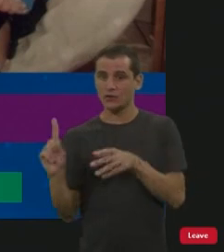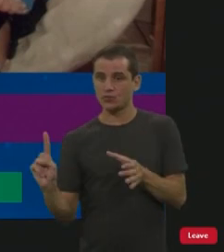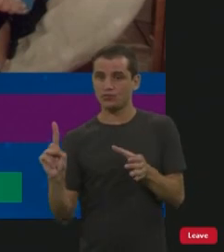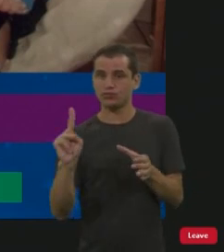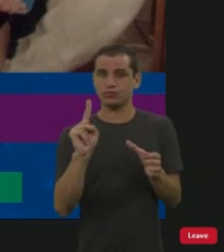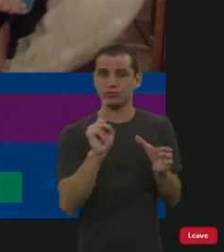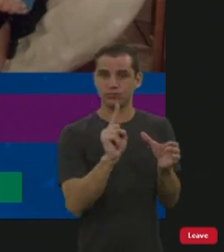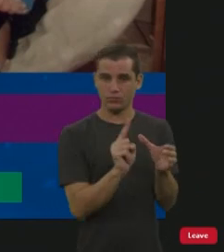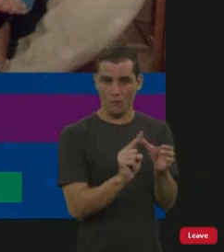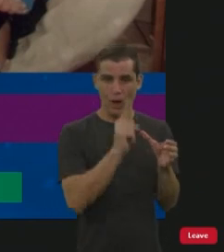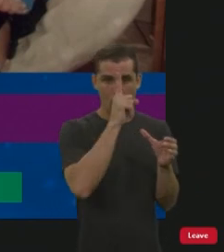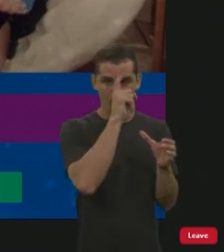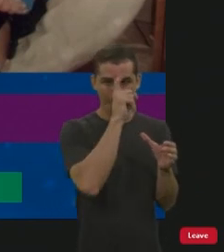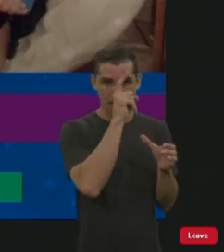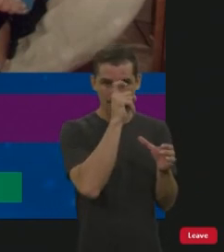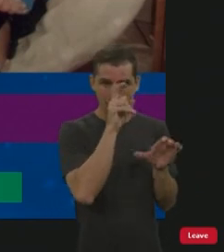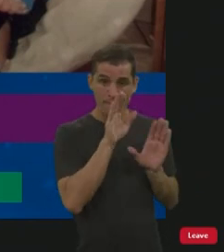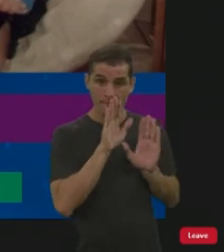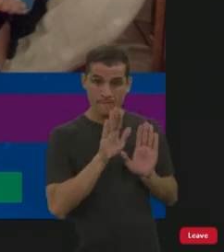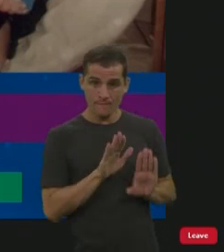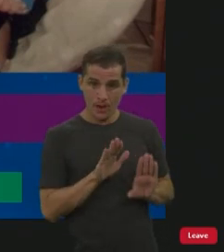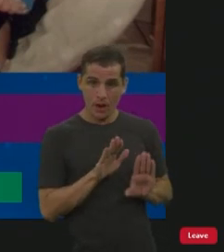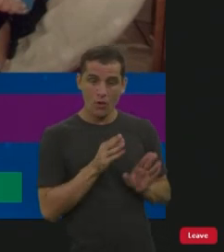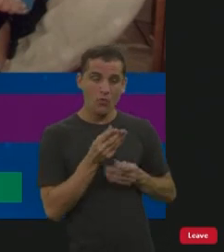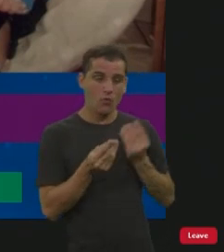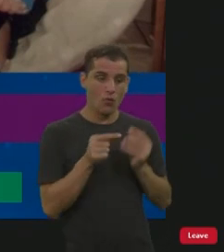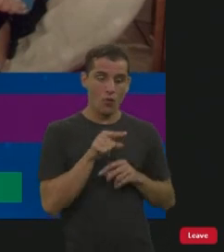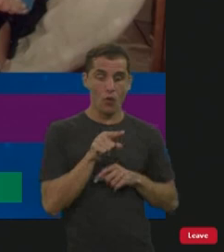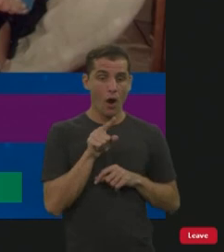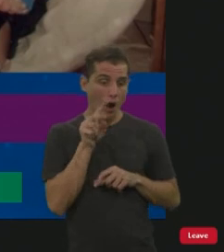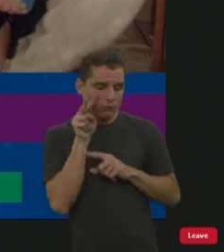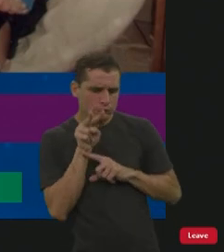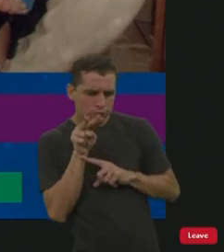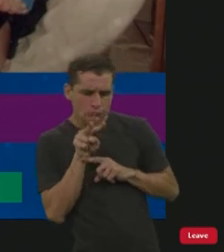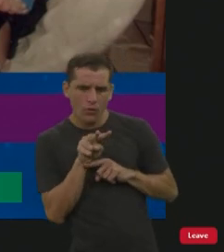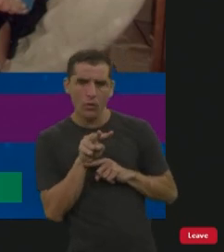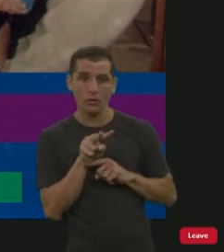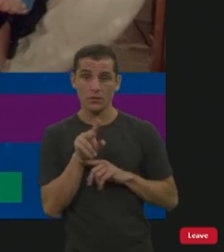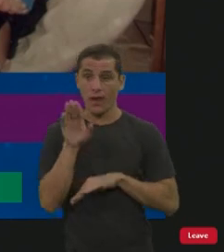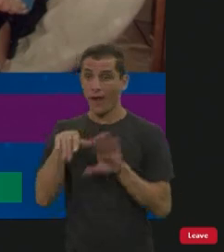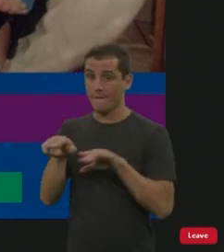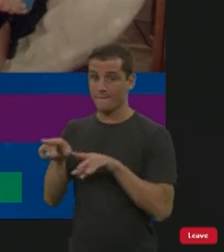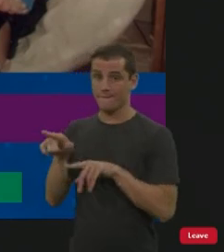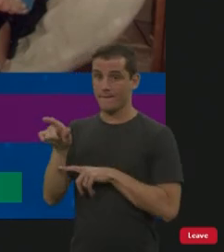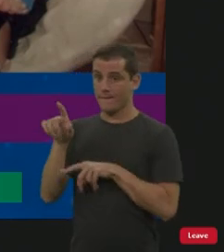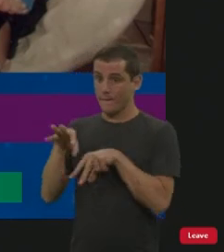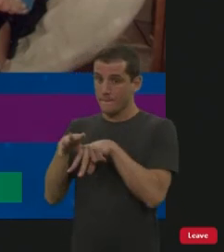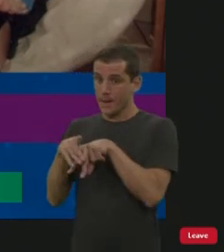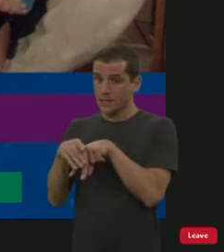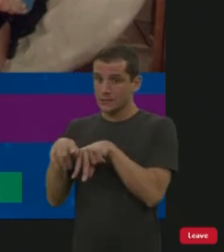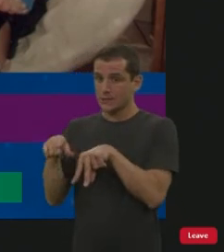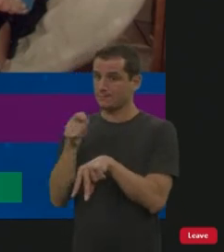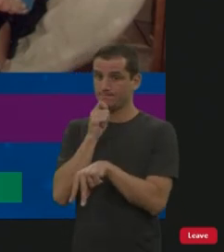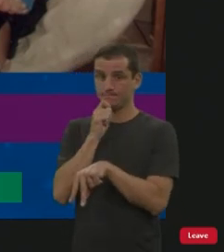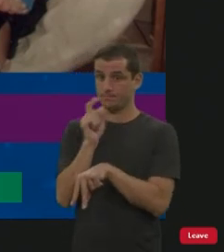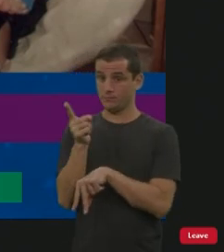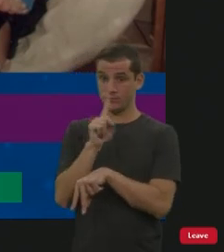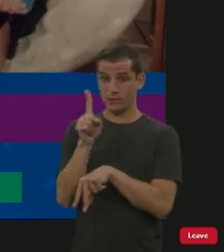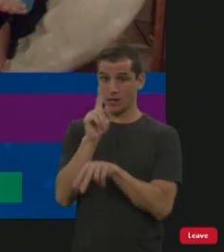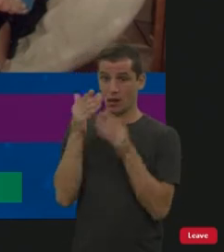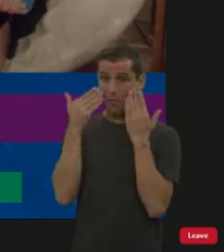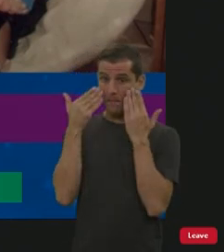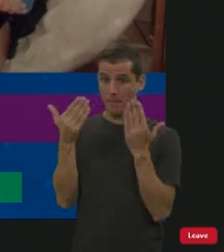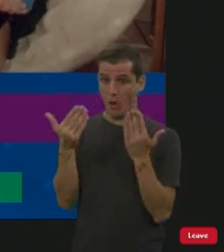vezes, quando o paciente nunca apresentou uma descompensação ainda, né? Um paciente que ainda está